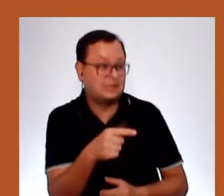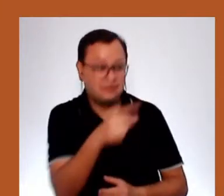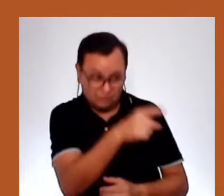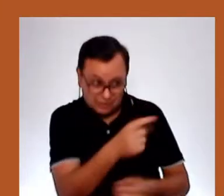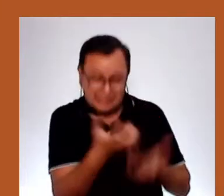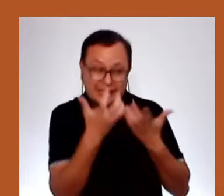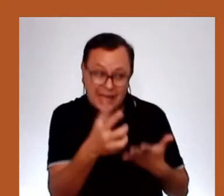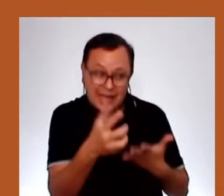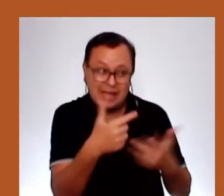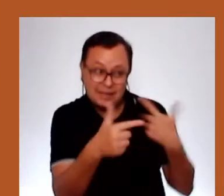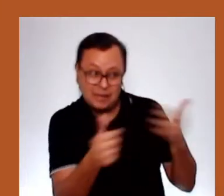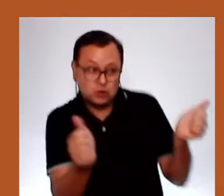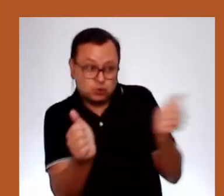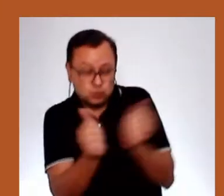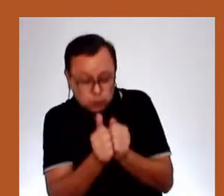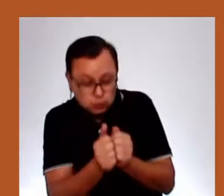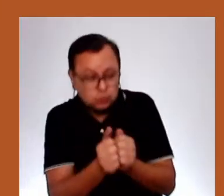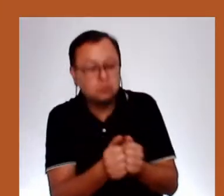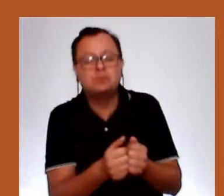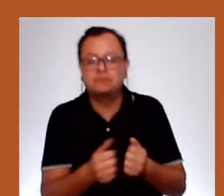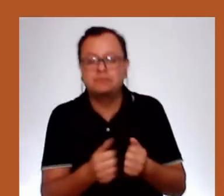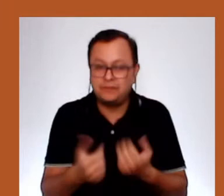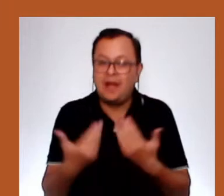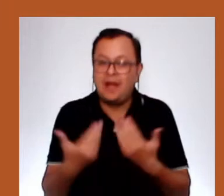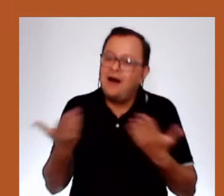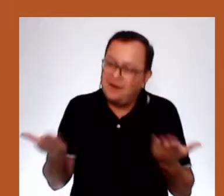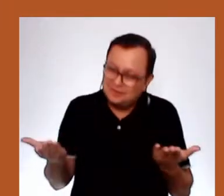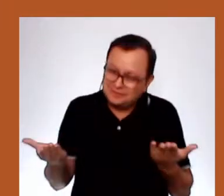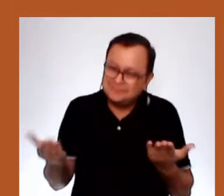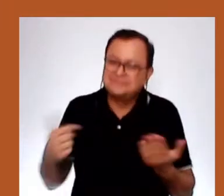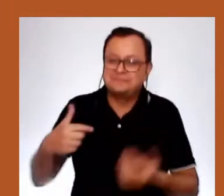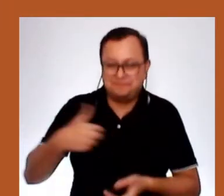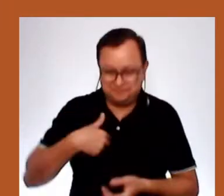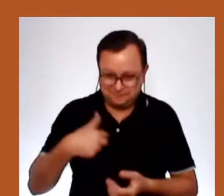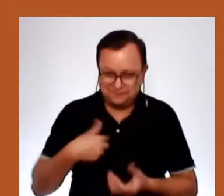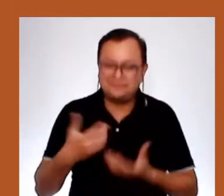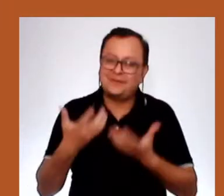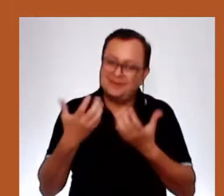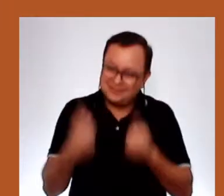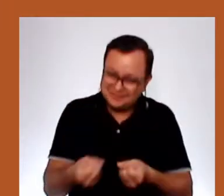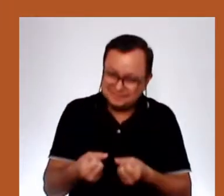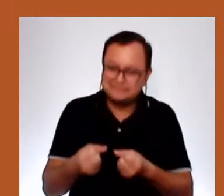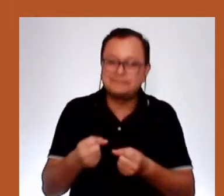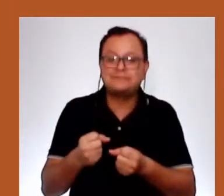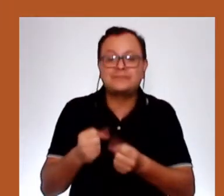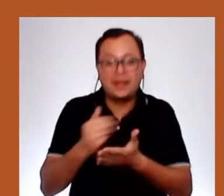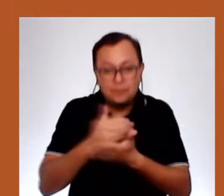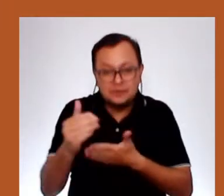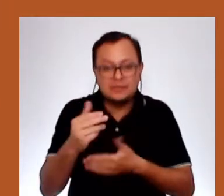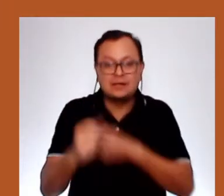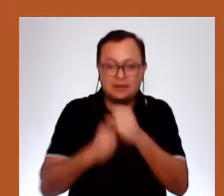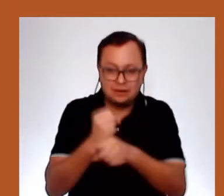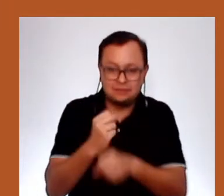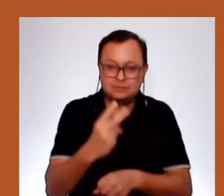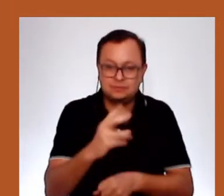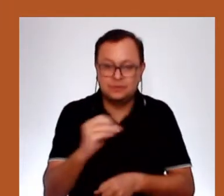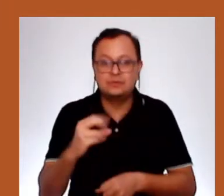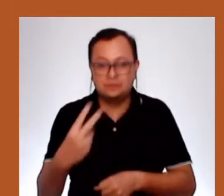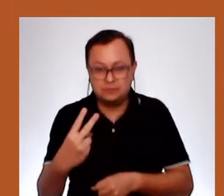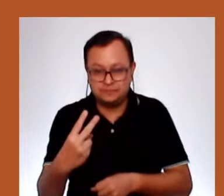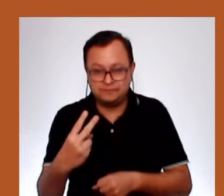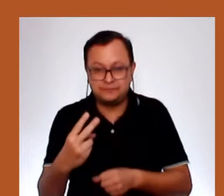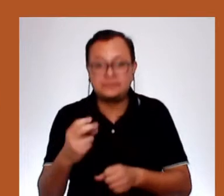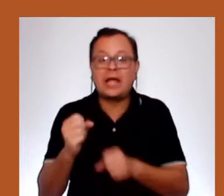quiser ir trabalhar com a gente, bom... Daí começou, então, isso de 2002, fiquei 6 anos trabalhando